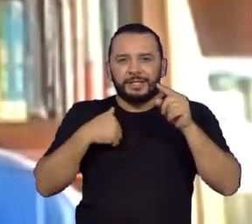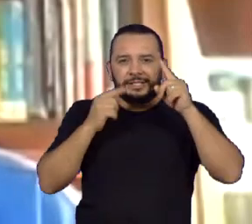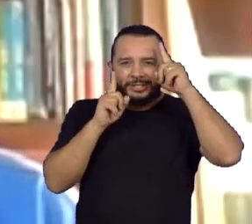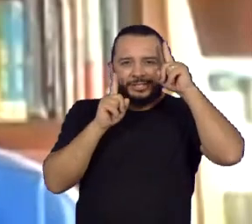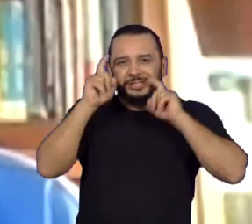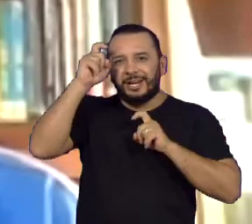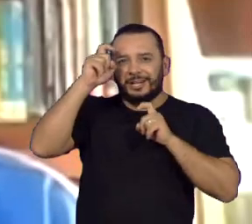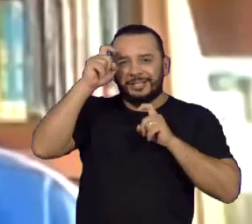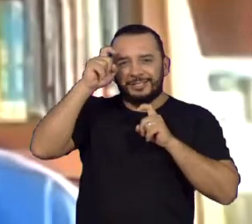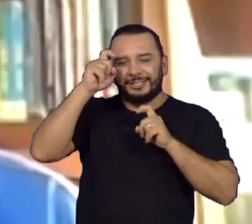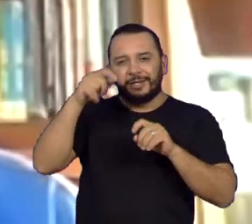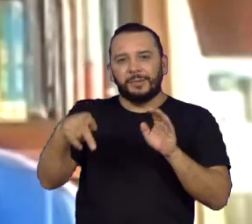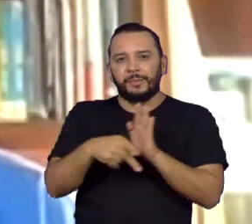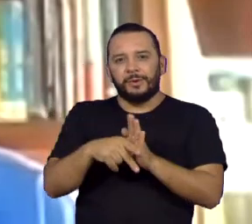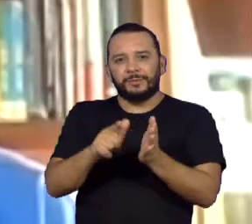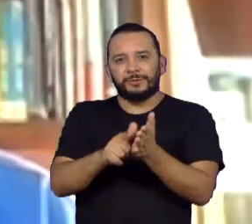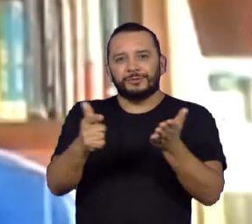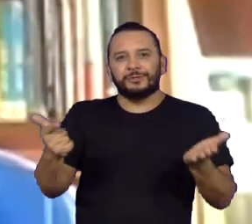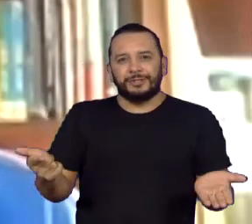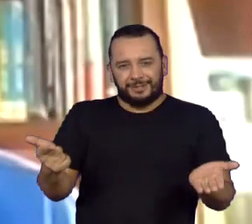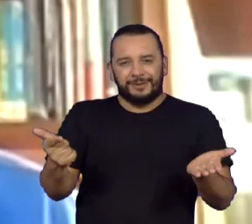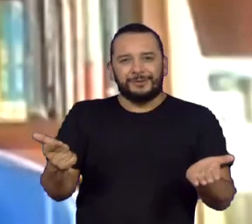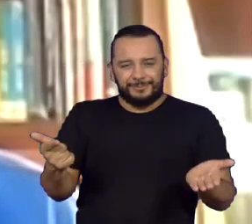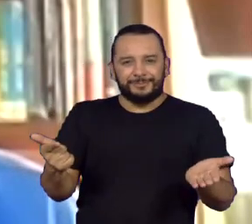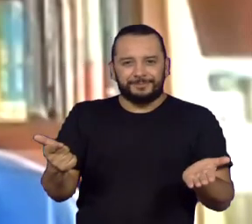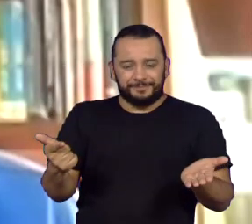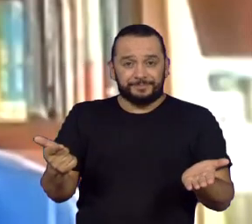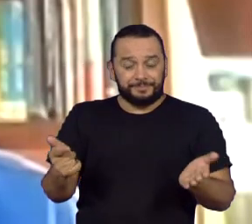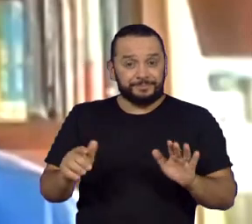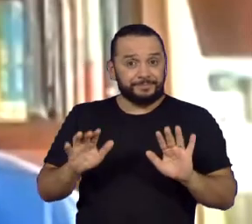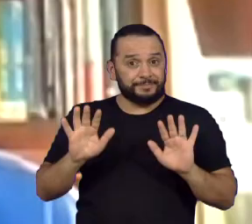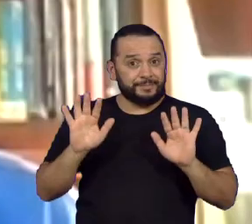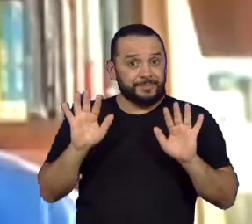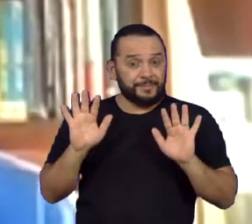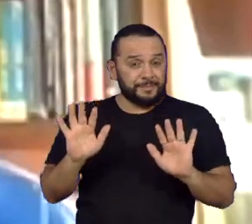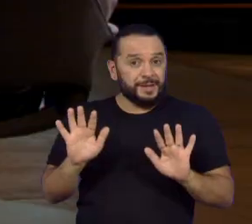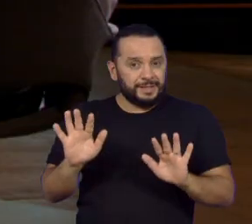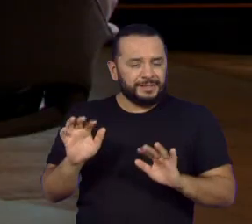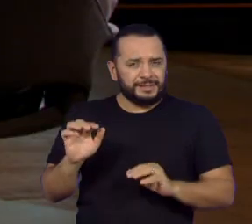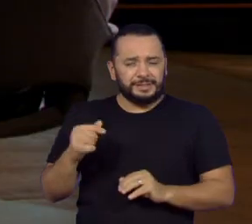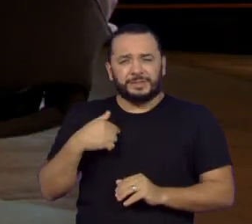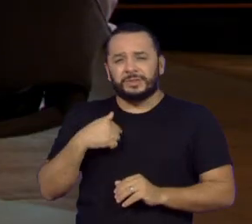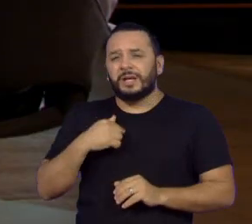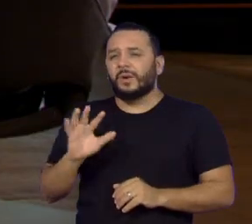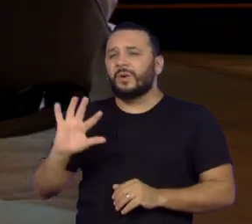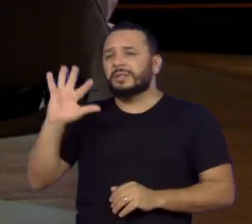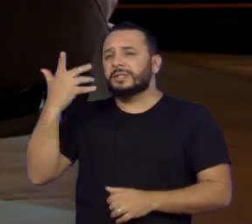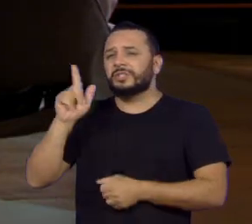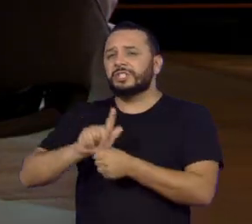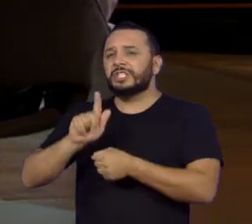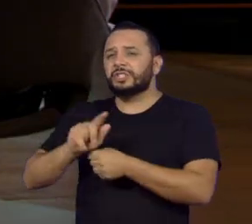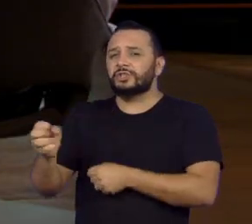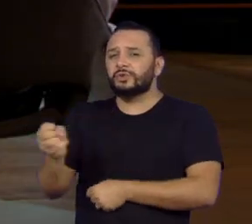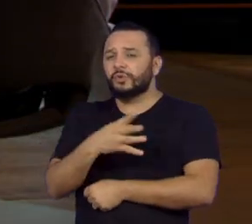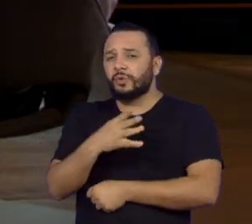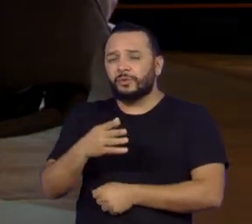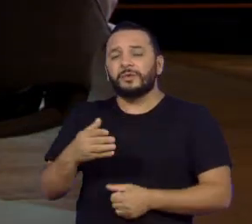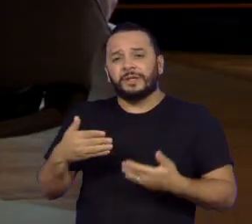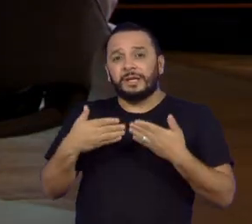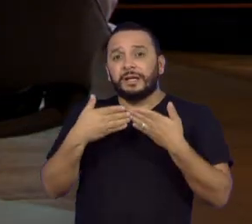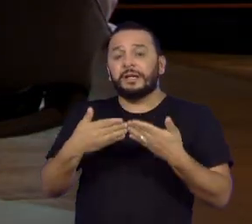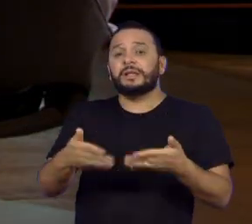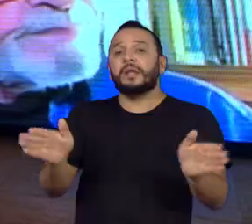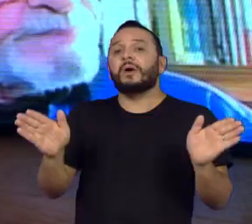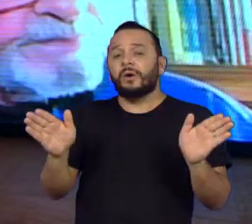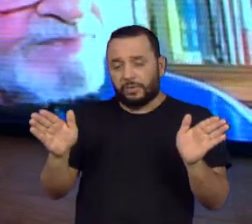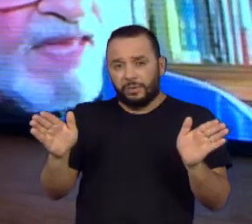Operários e, em um certo dia, um novo gerente inaugurou um